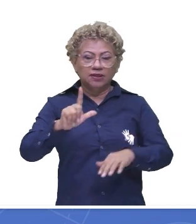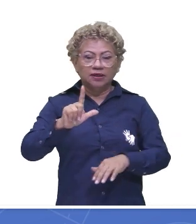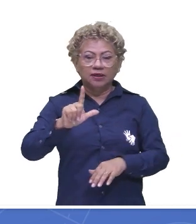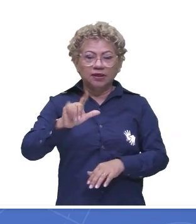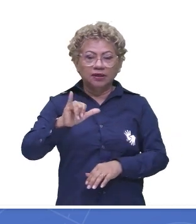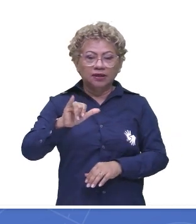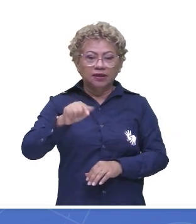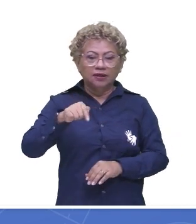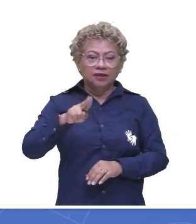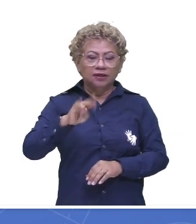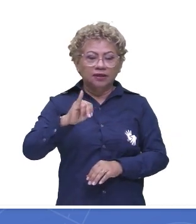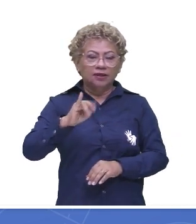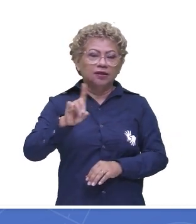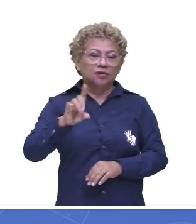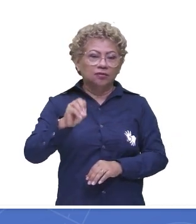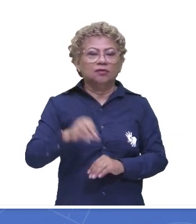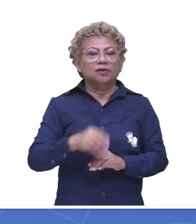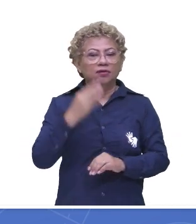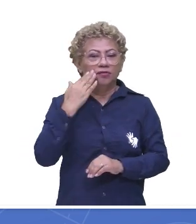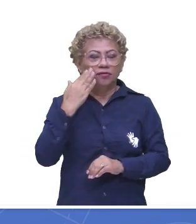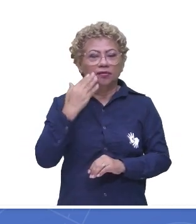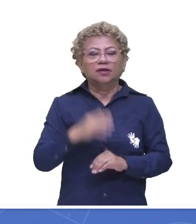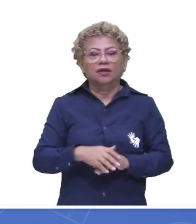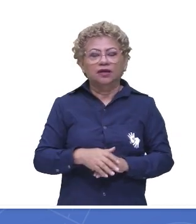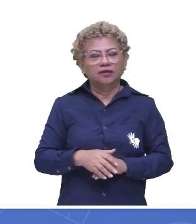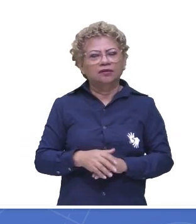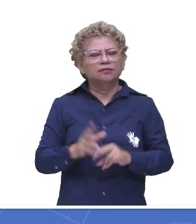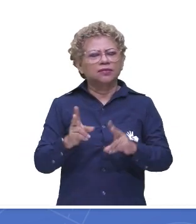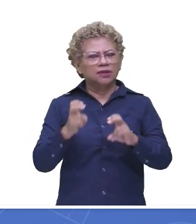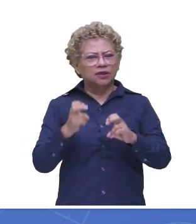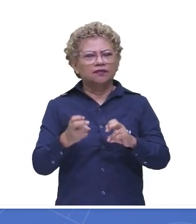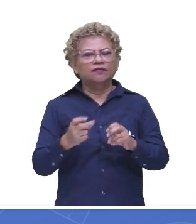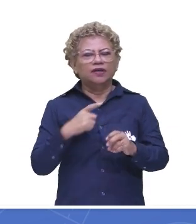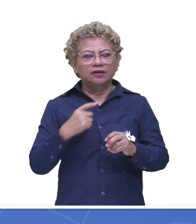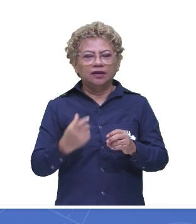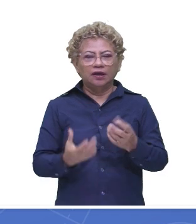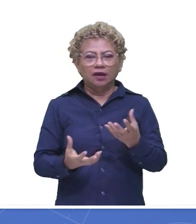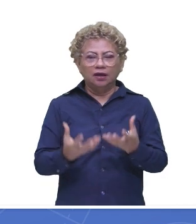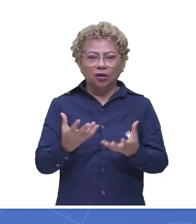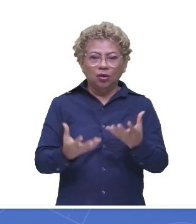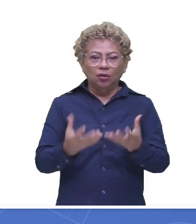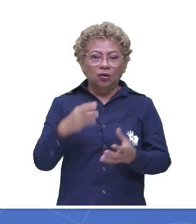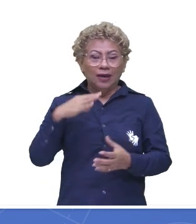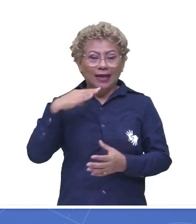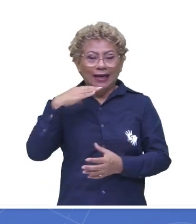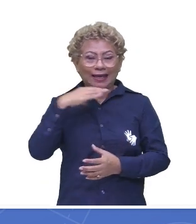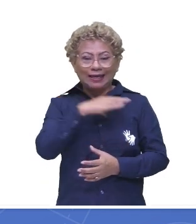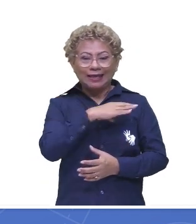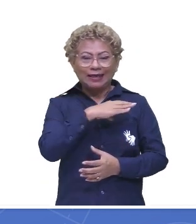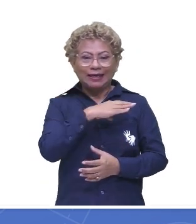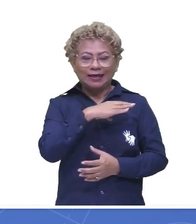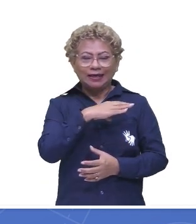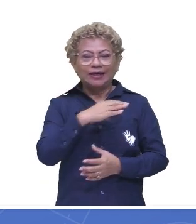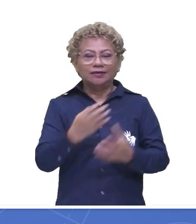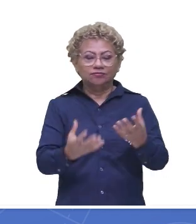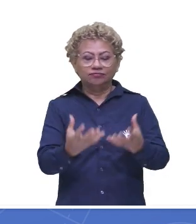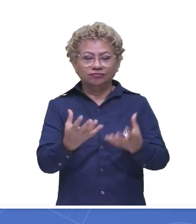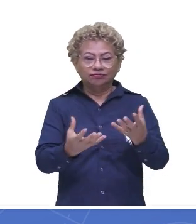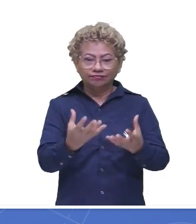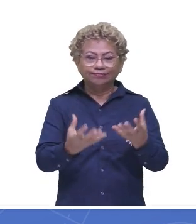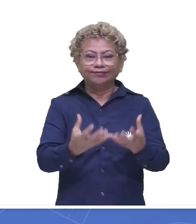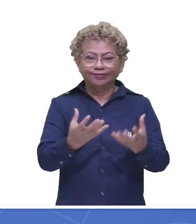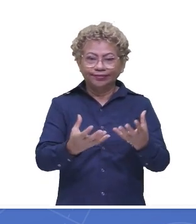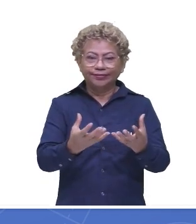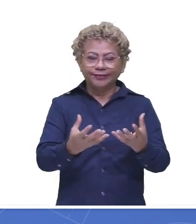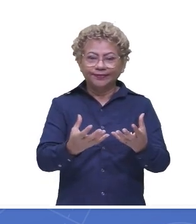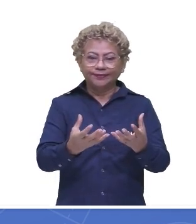a temperatura constante. Então nós temos que é calor latente, não é? Latente, tá certo? Então aqui é calor latente, não